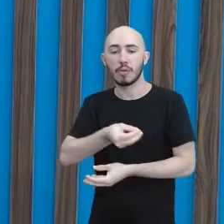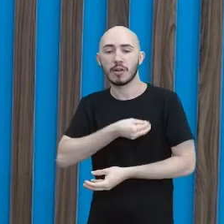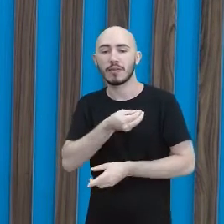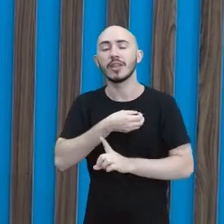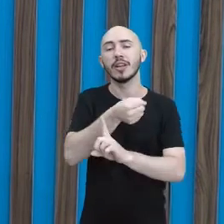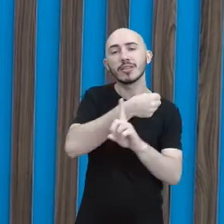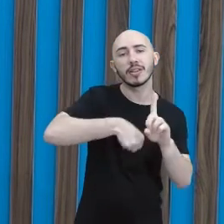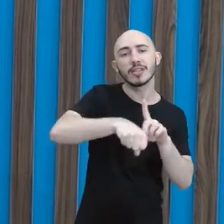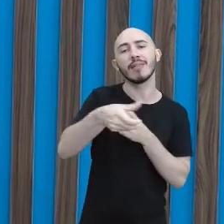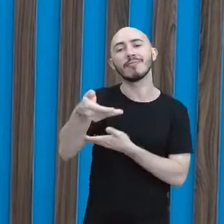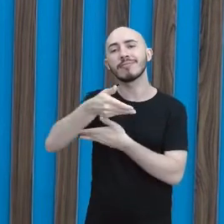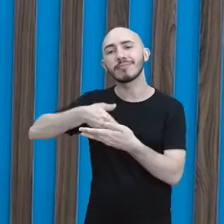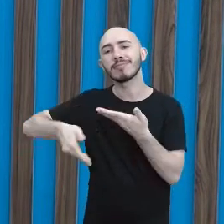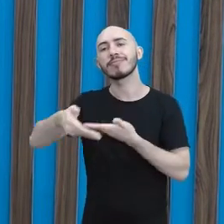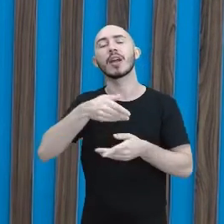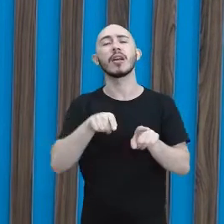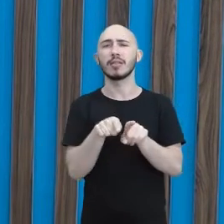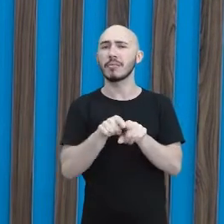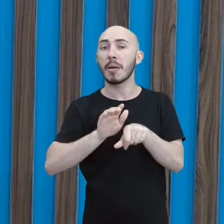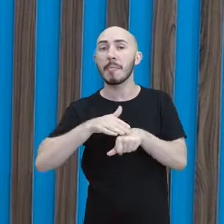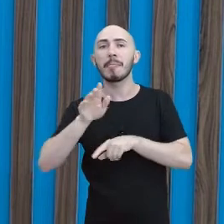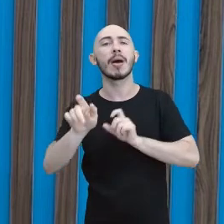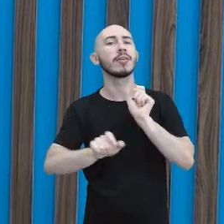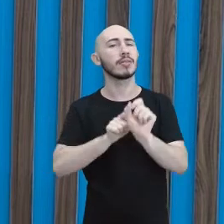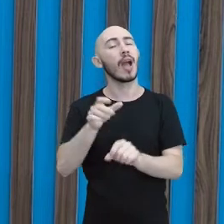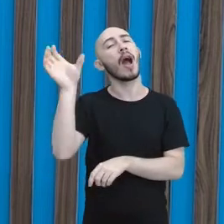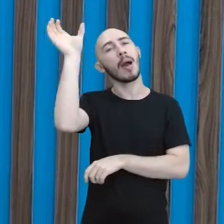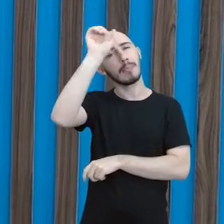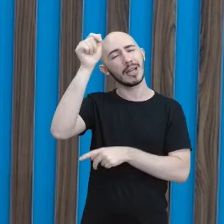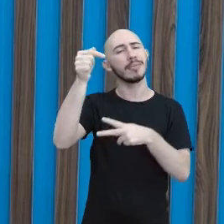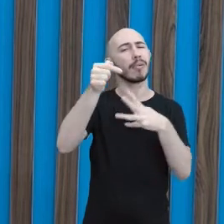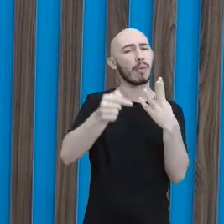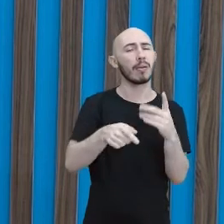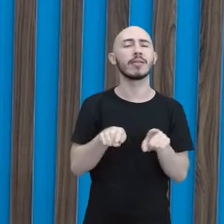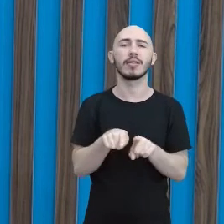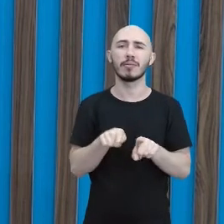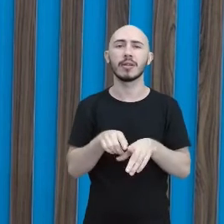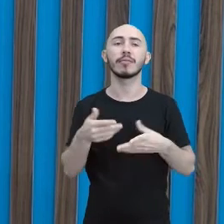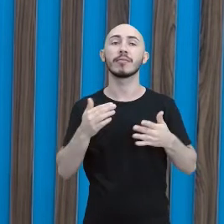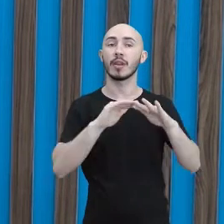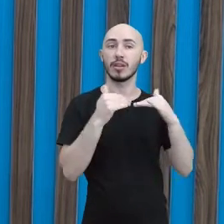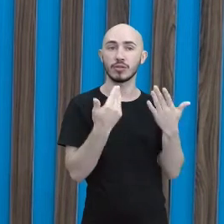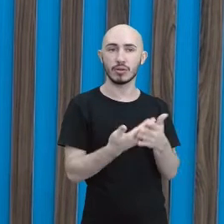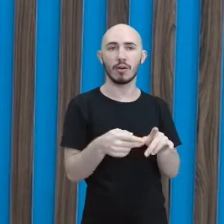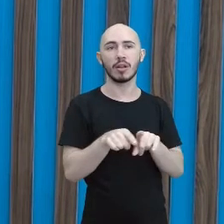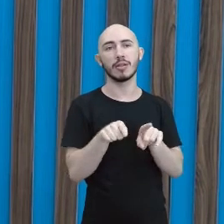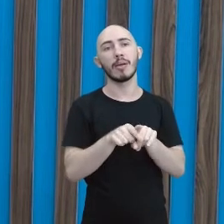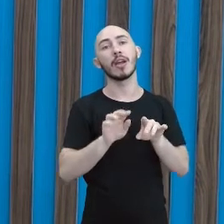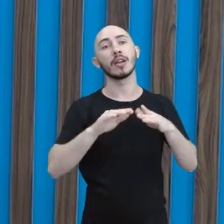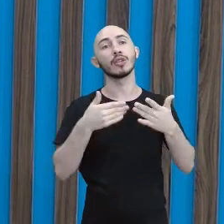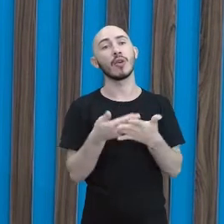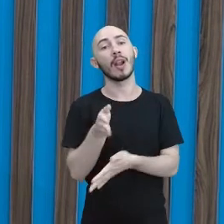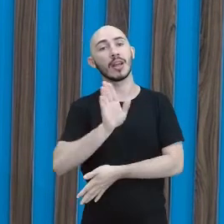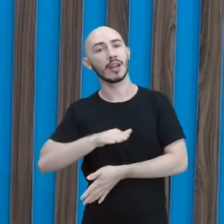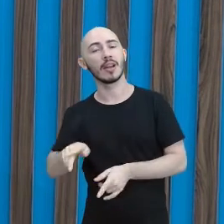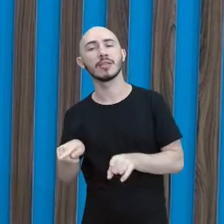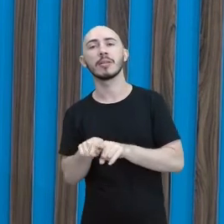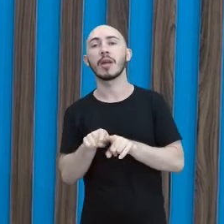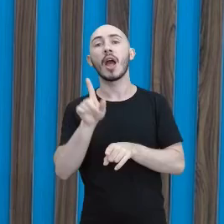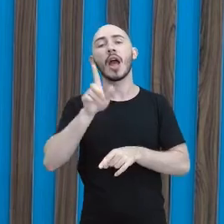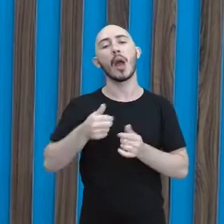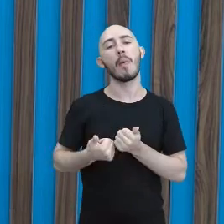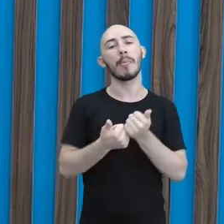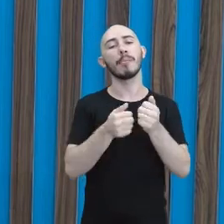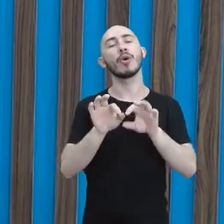sociedade, né, para além de muitas outras coisas que ela vai aprender. Então a creche e a escola, ela surge como um apoio também para a